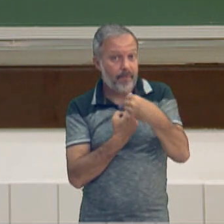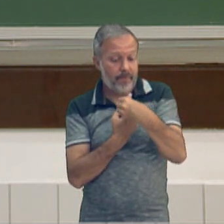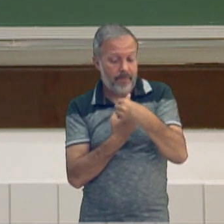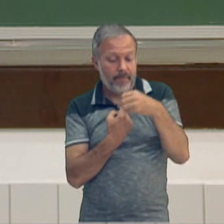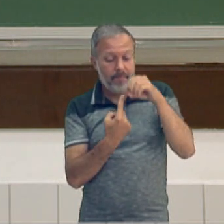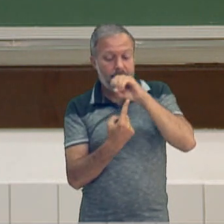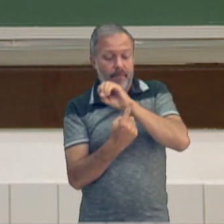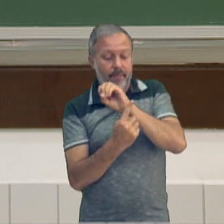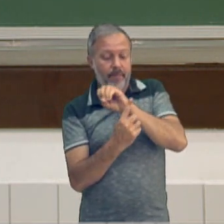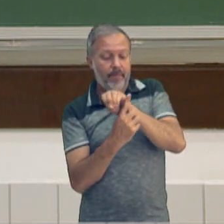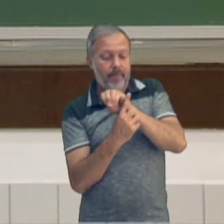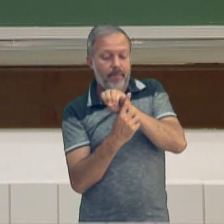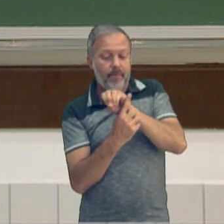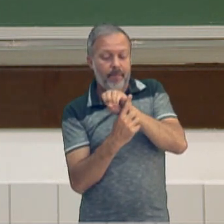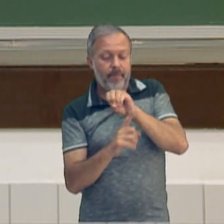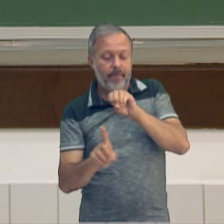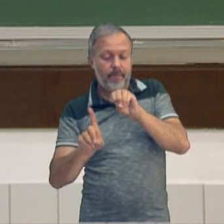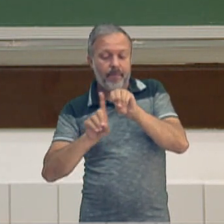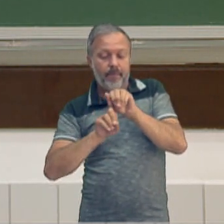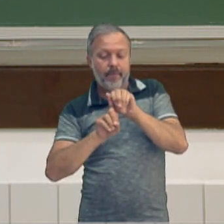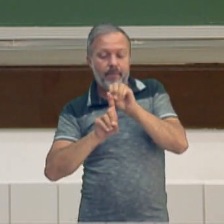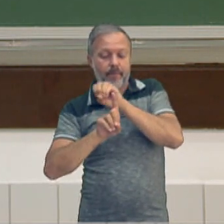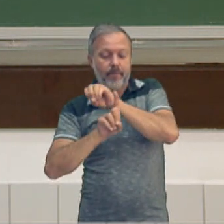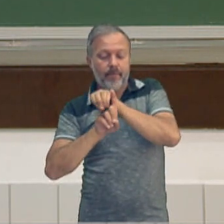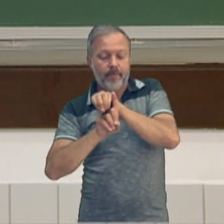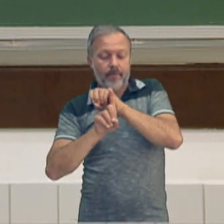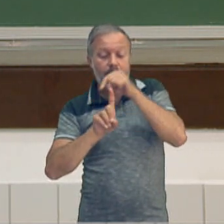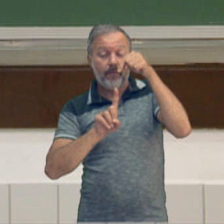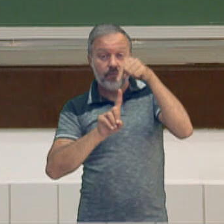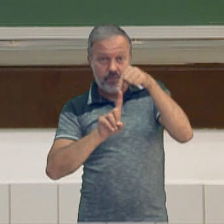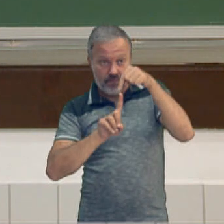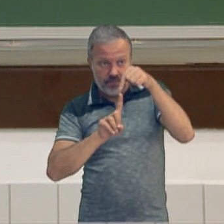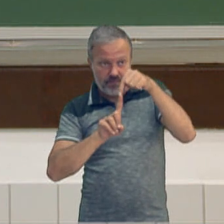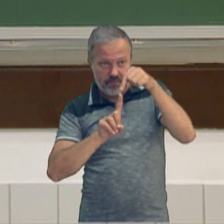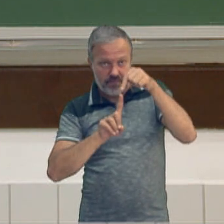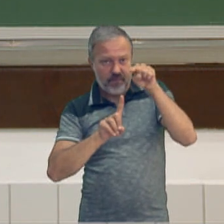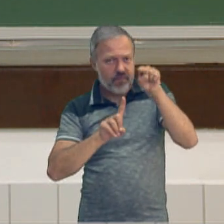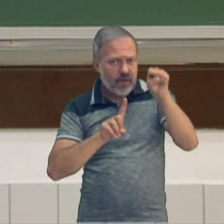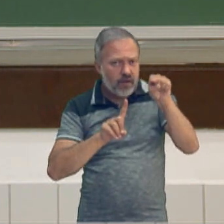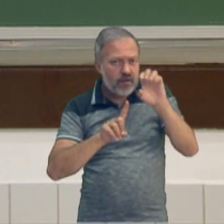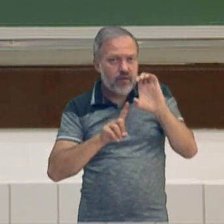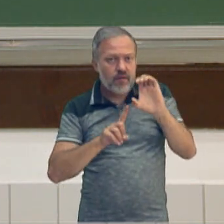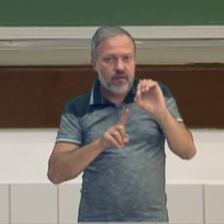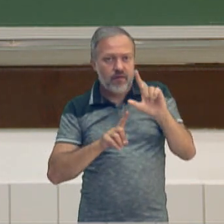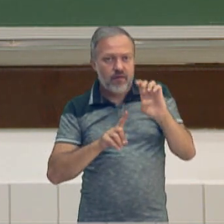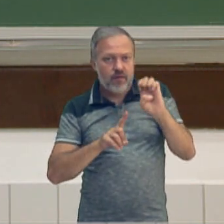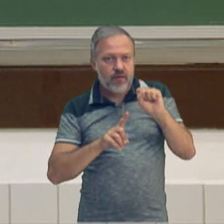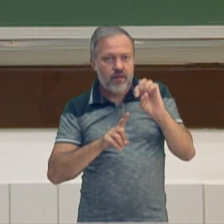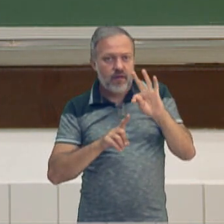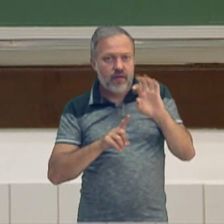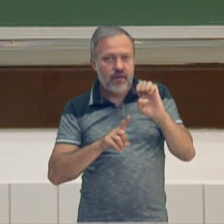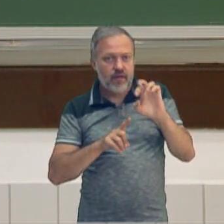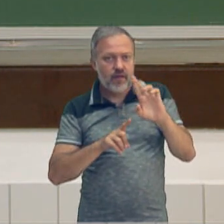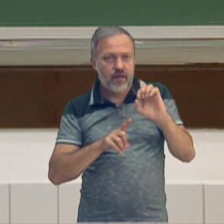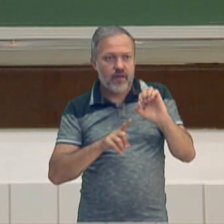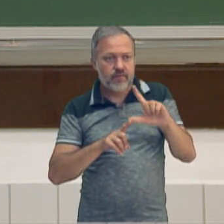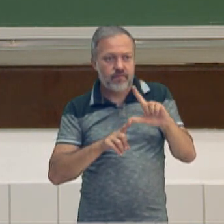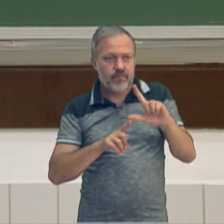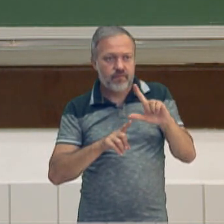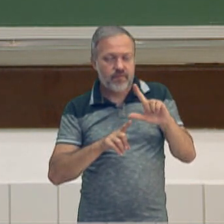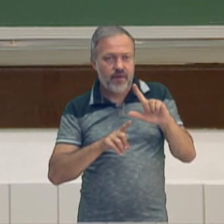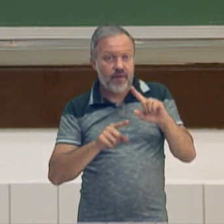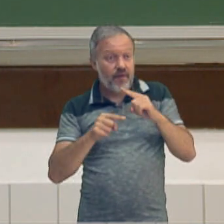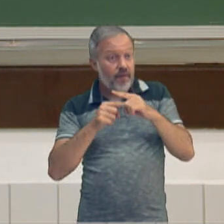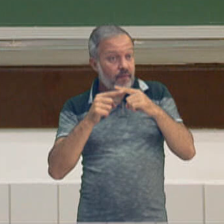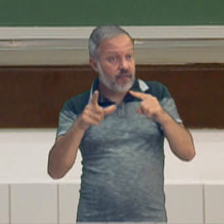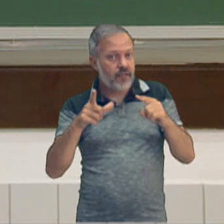ali, você já comeu, na hora que você vai lavar a louça, tá aquela crosta de gordura porque ficou sólida. Se a gente não tivesse o colesterol, a gente corria esse